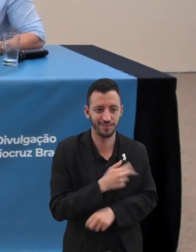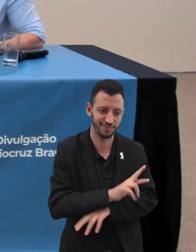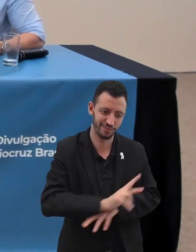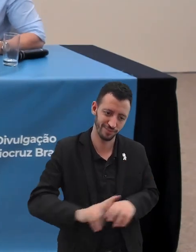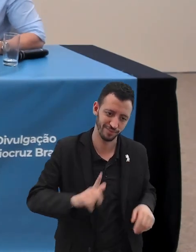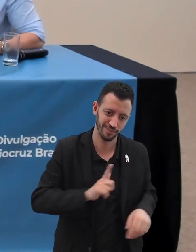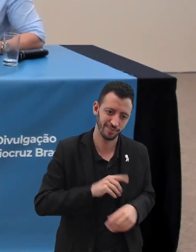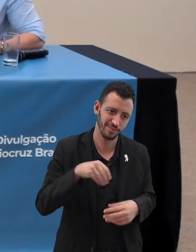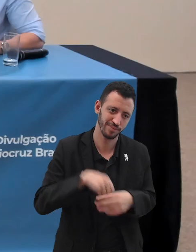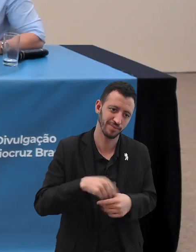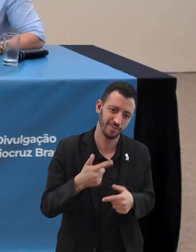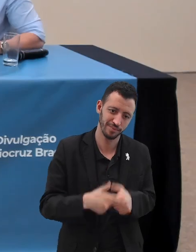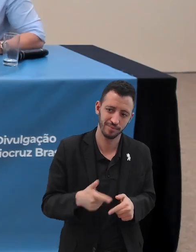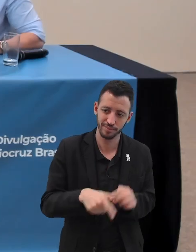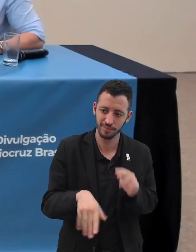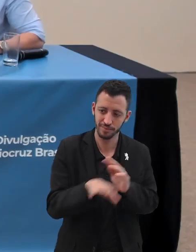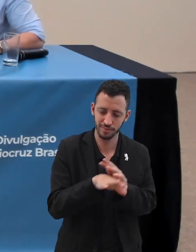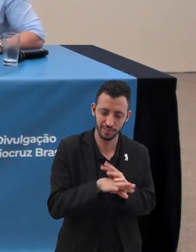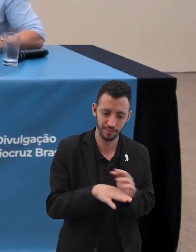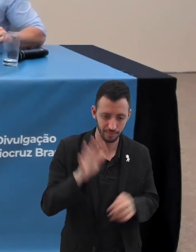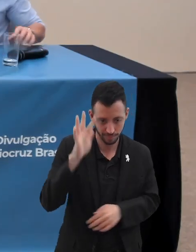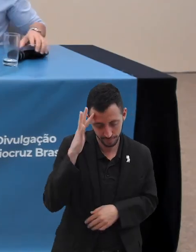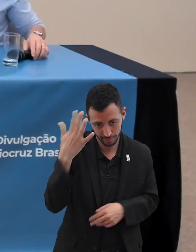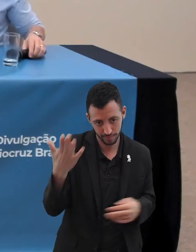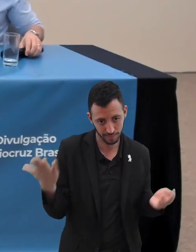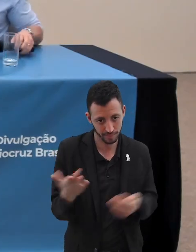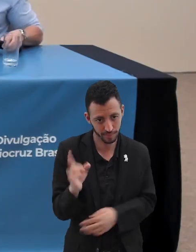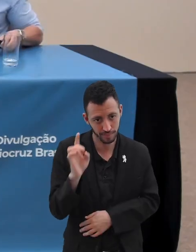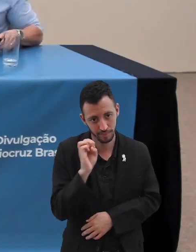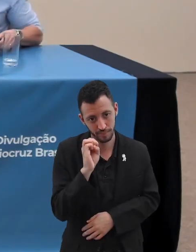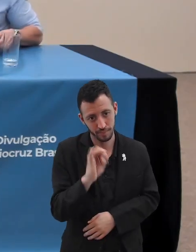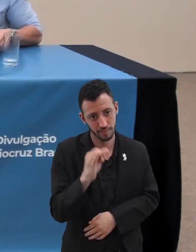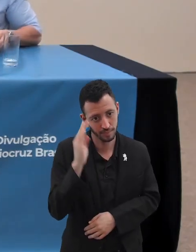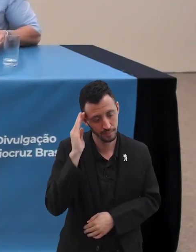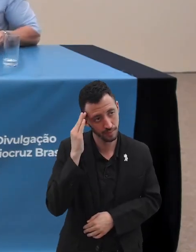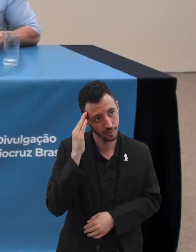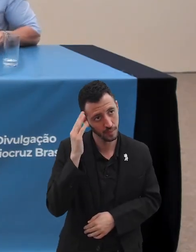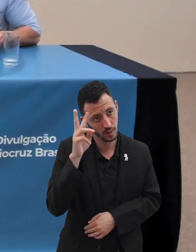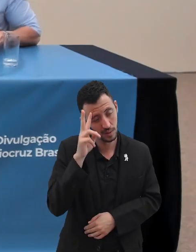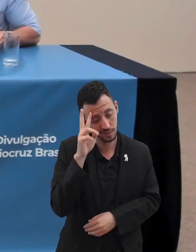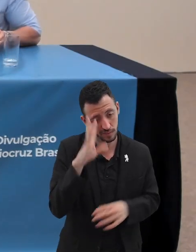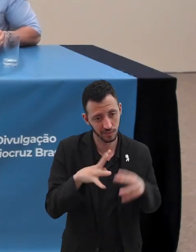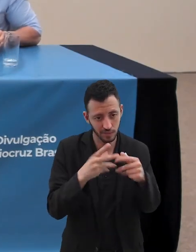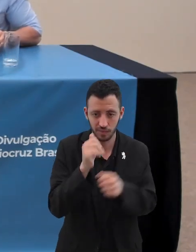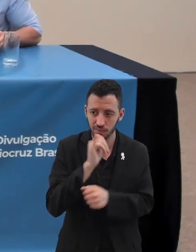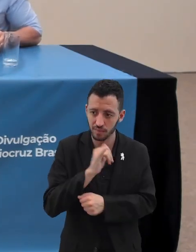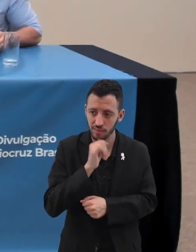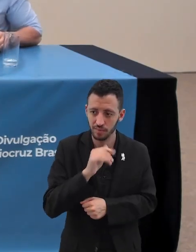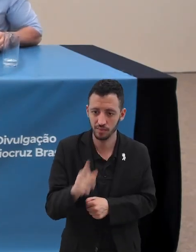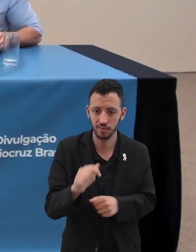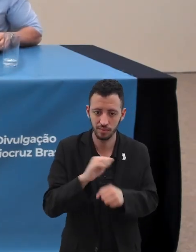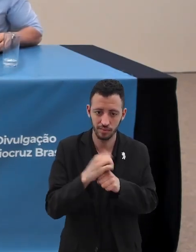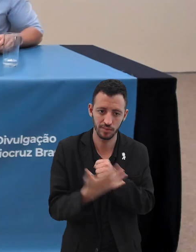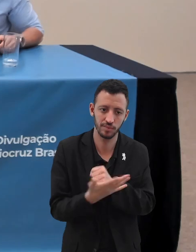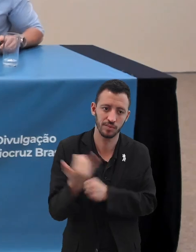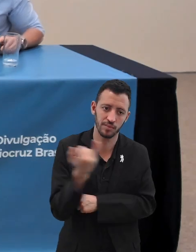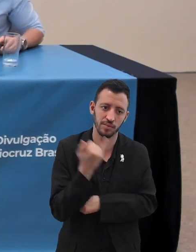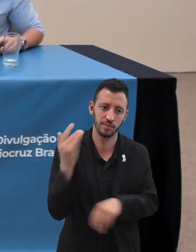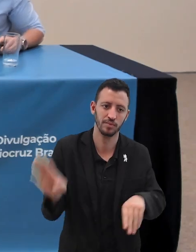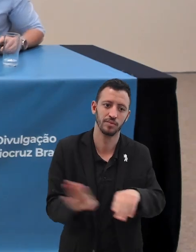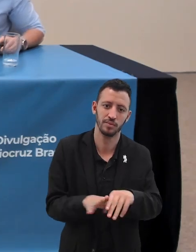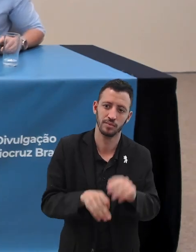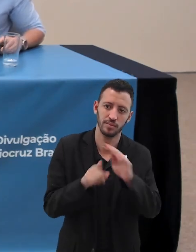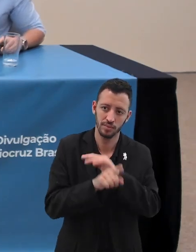muitas questões, muitos problemas a resolver. Não sei se eu entrei em tudo, mas eu acho que o exemplo da Covid é importante.